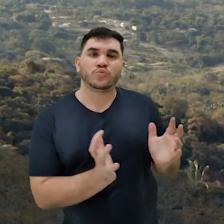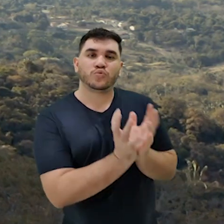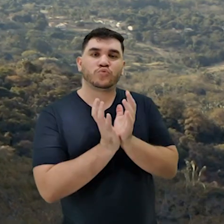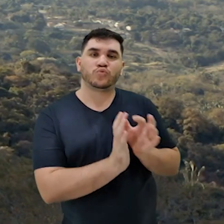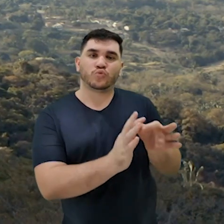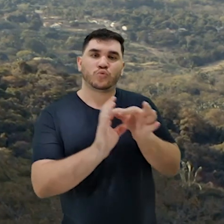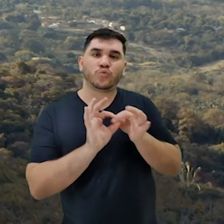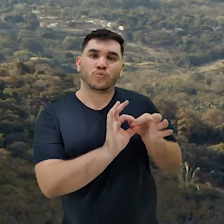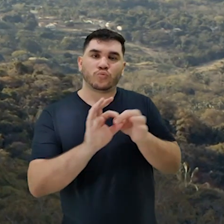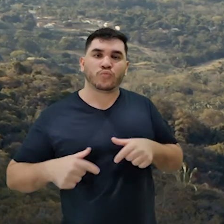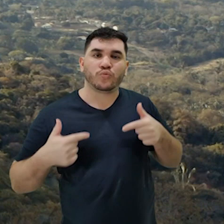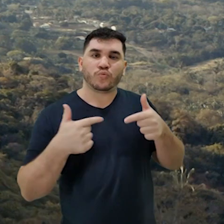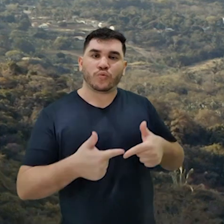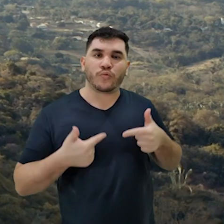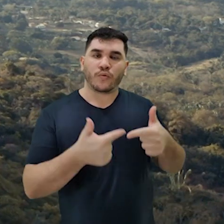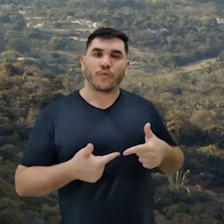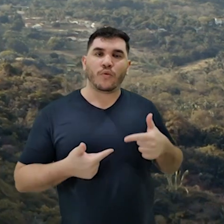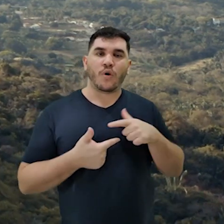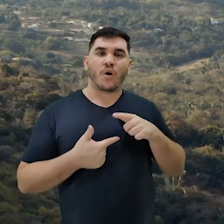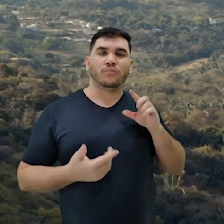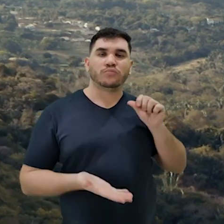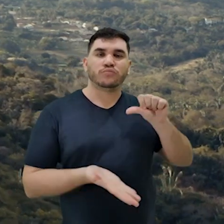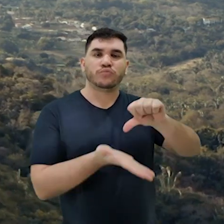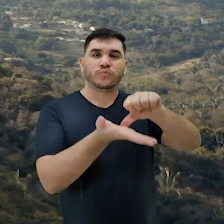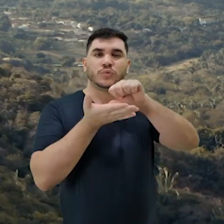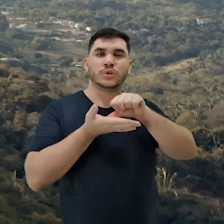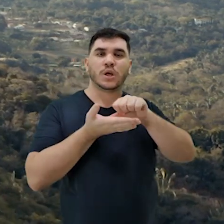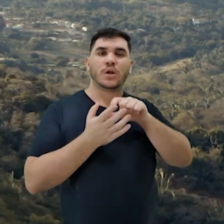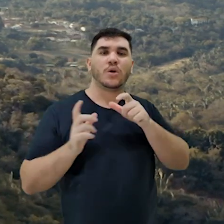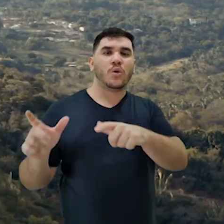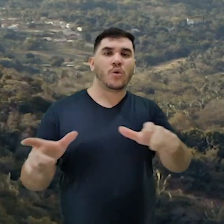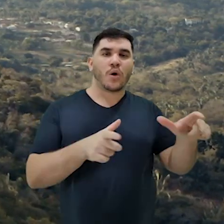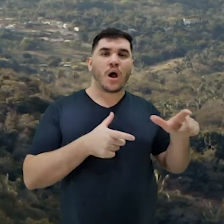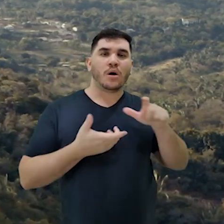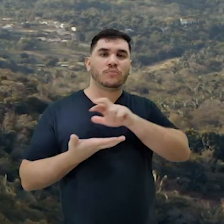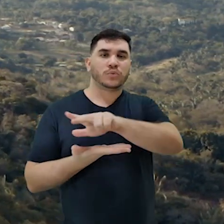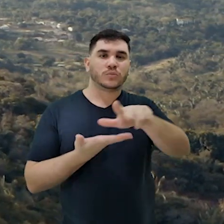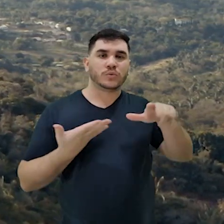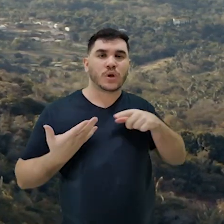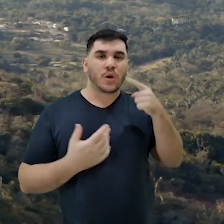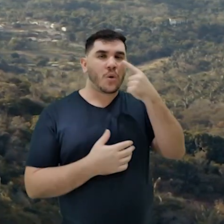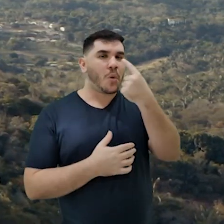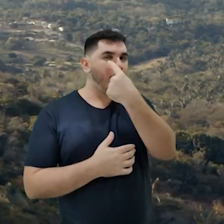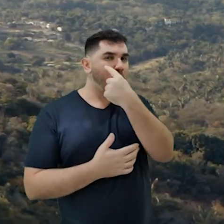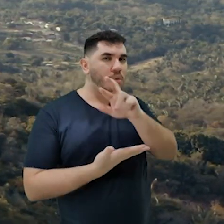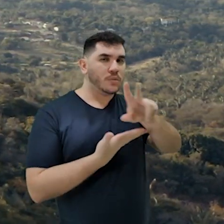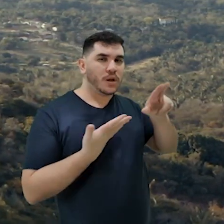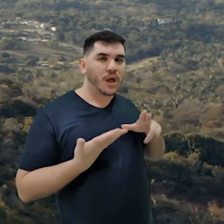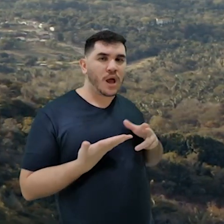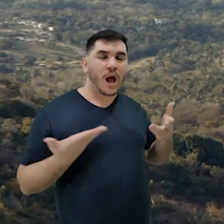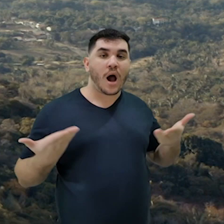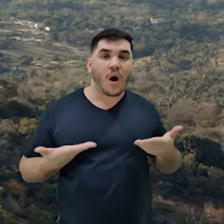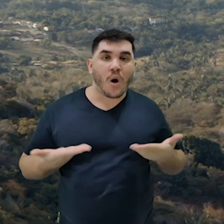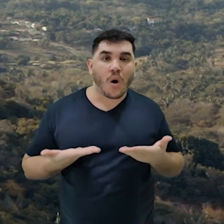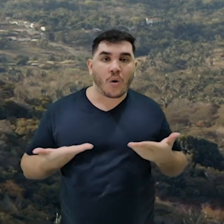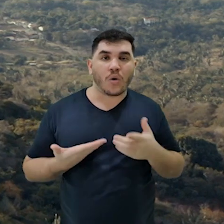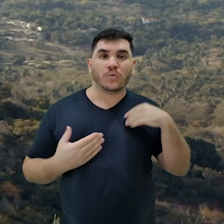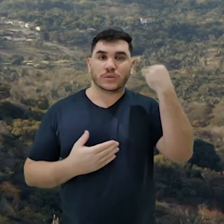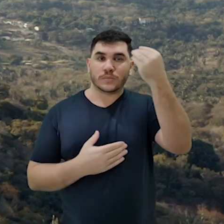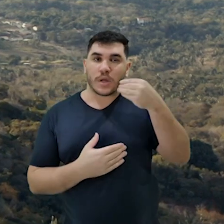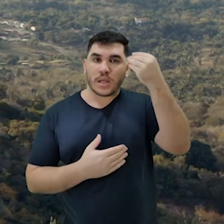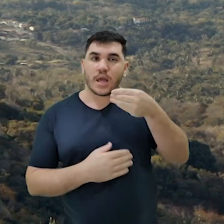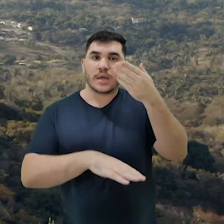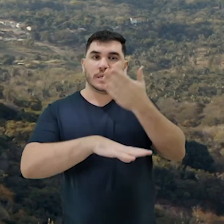Chapada do Araripe. Permanecemos juntas e fortes, conectadas cada vez mais com nossos centros, outros lugares,